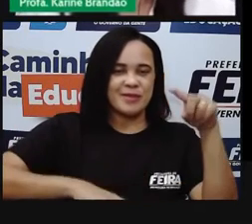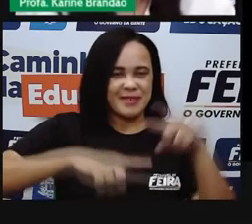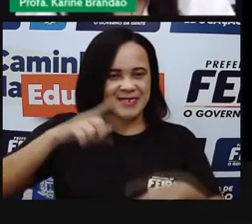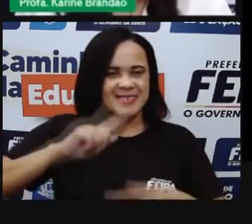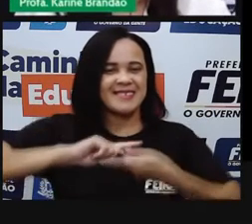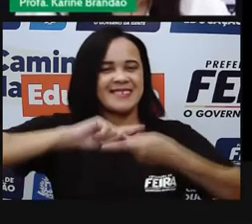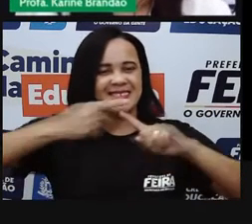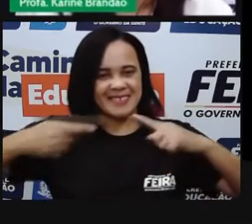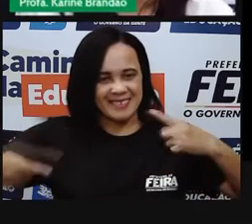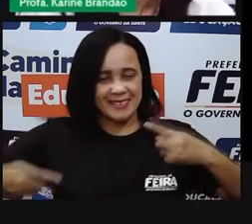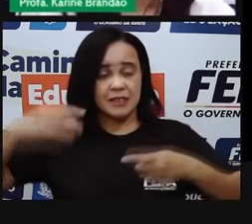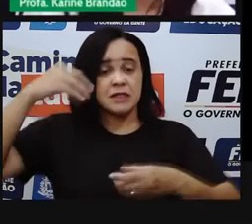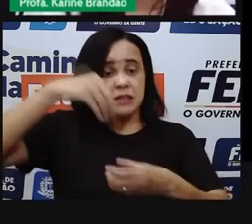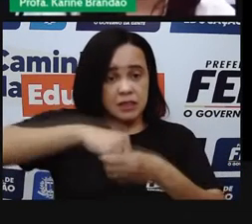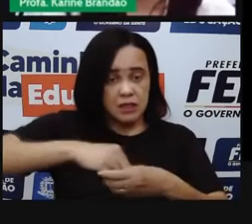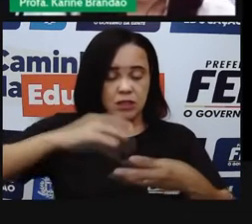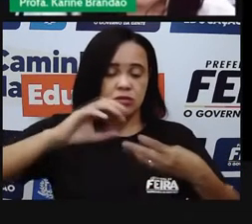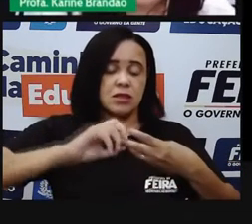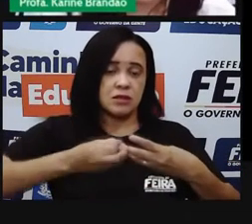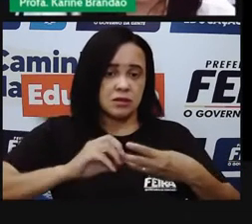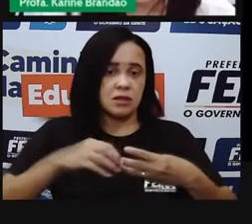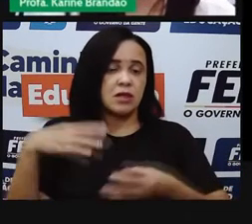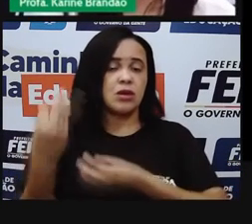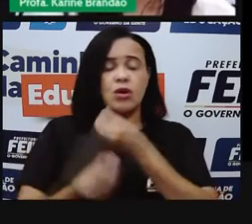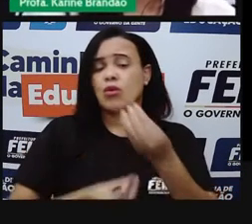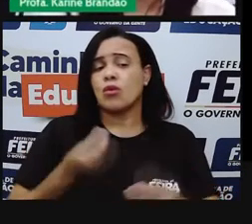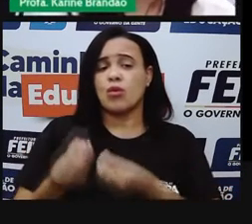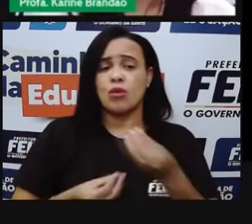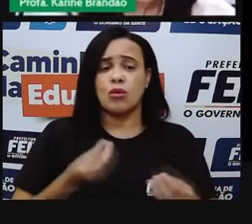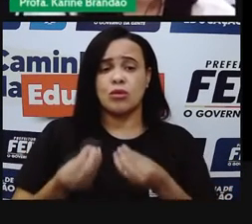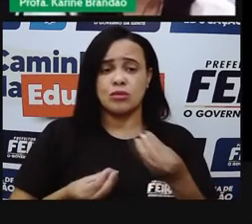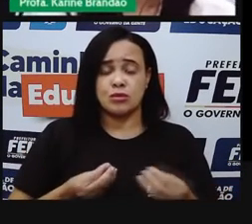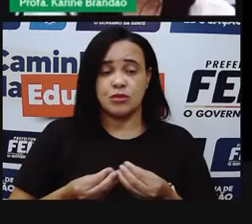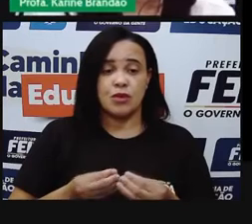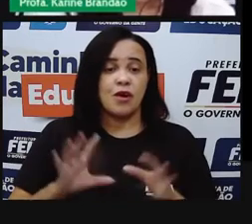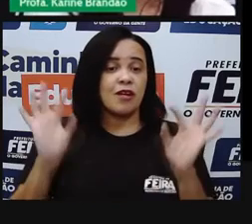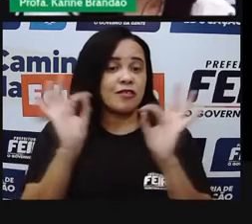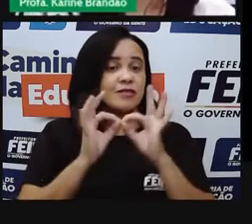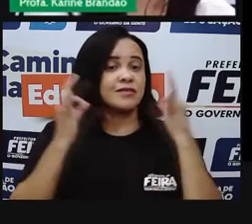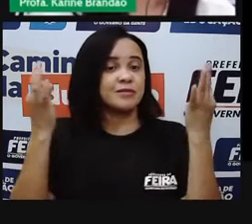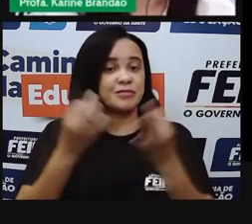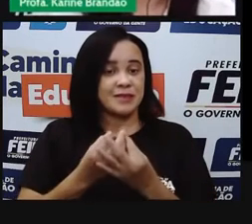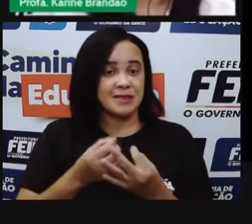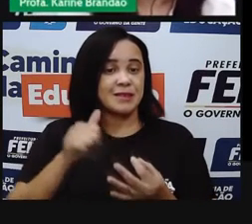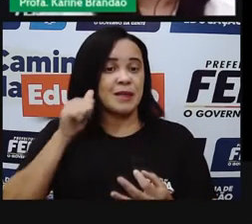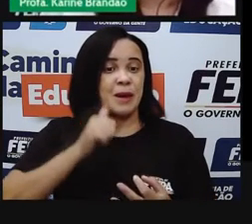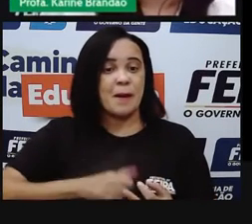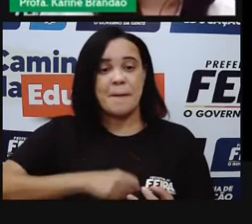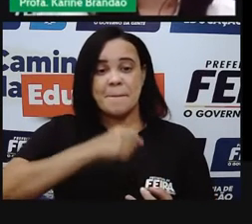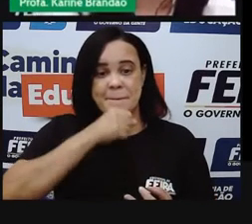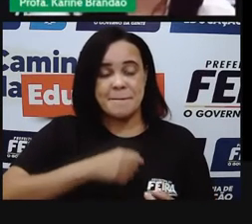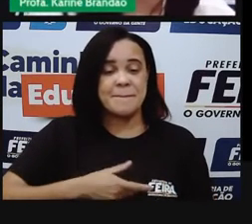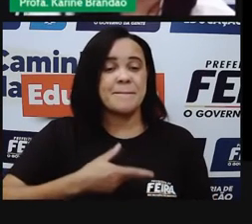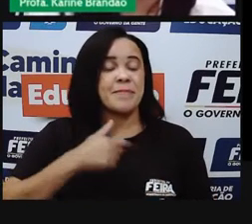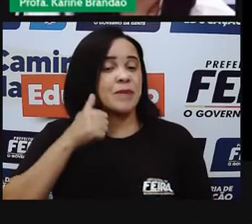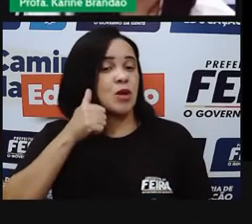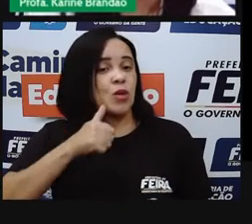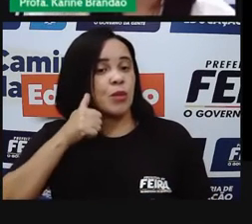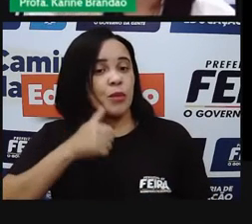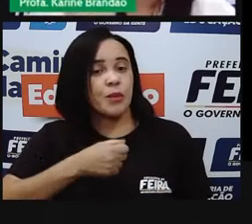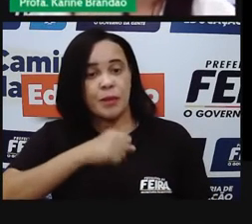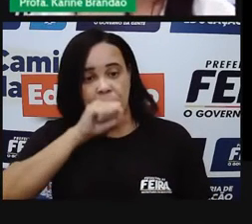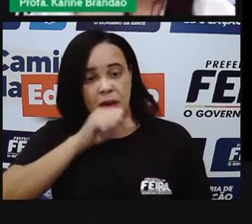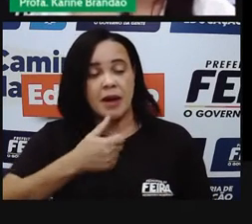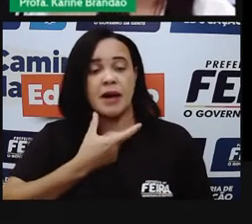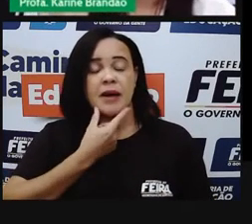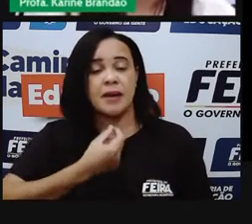ele fica na célula, né? Como é que os meus pais passaram suas informações para mim? Como